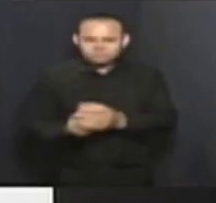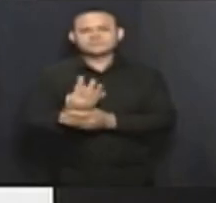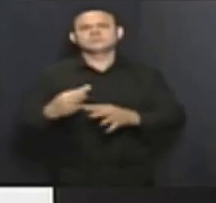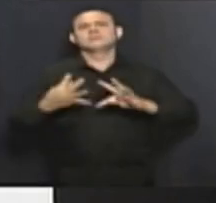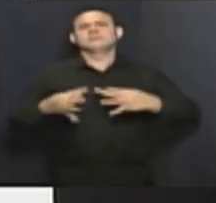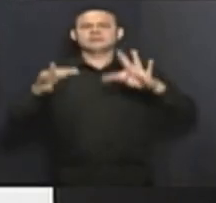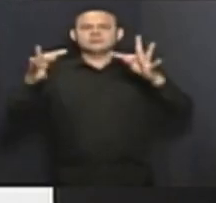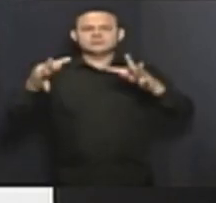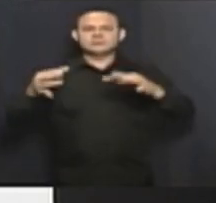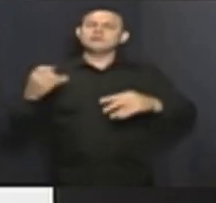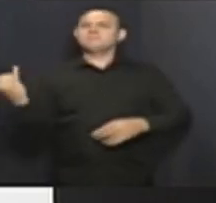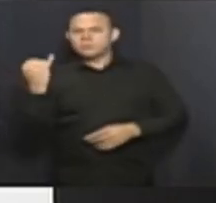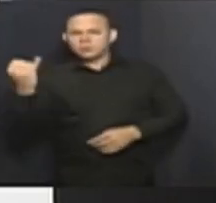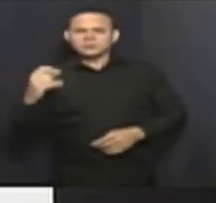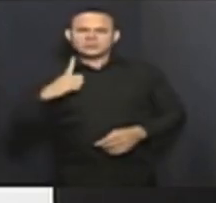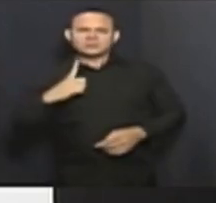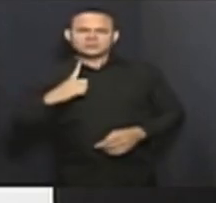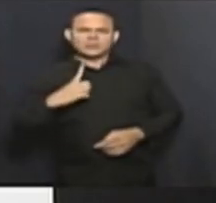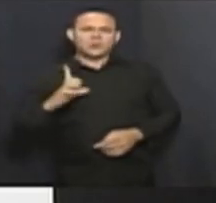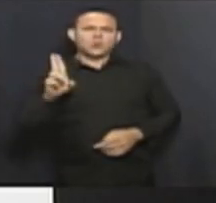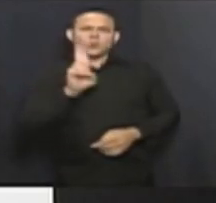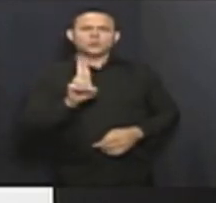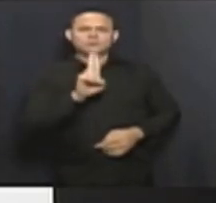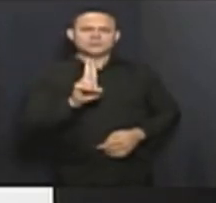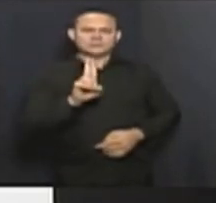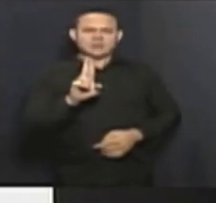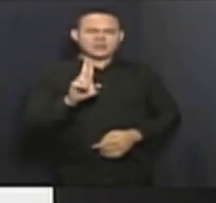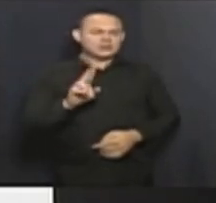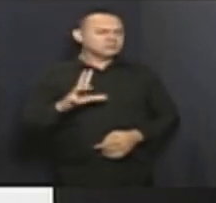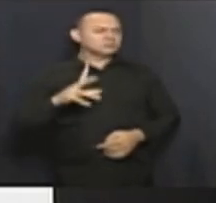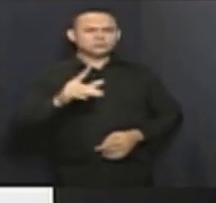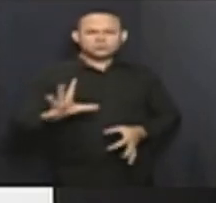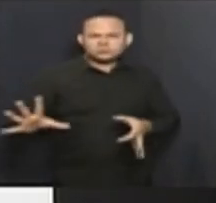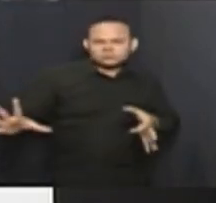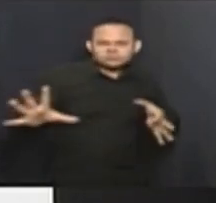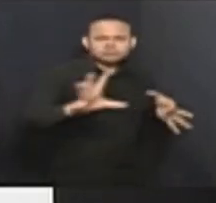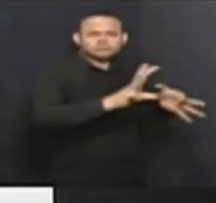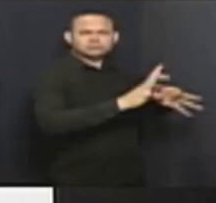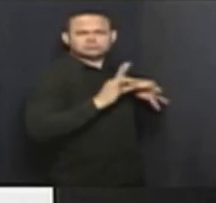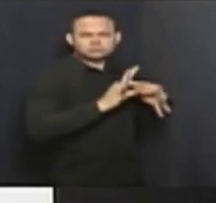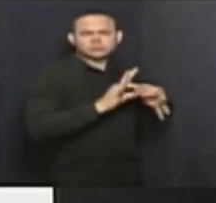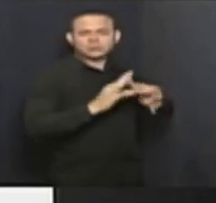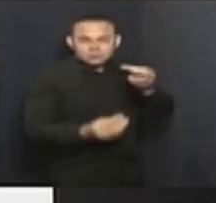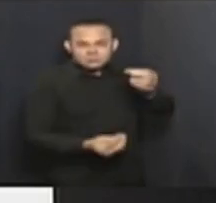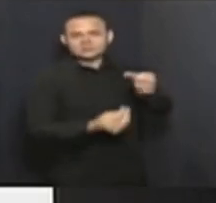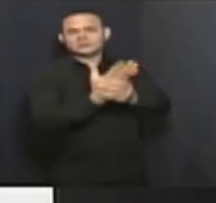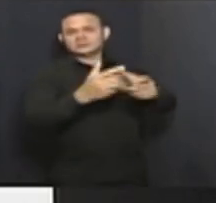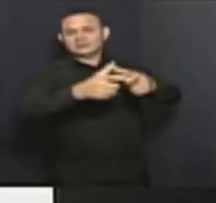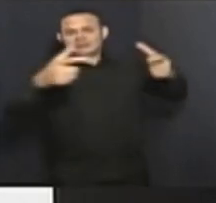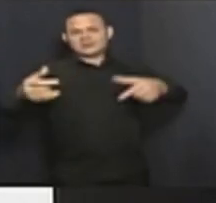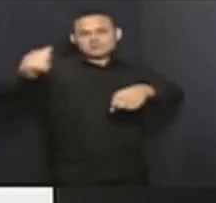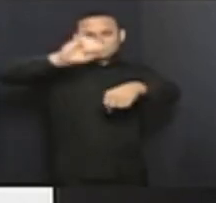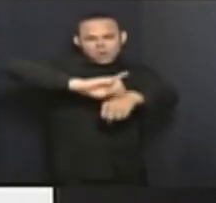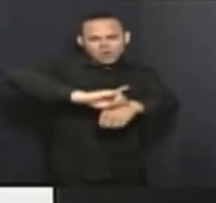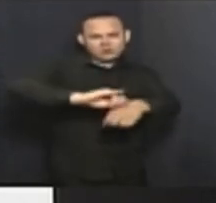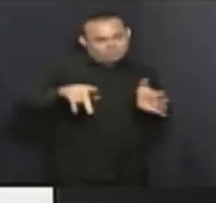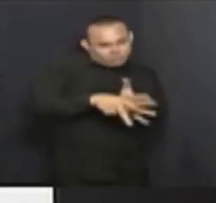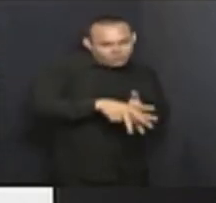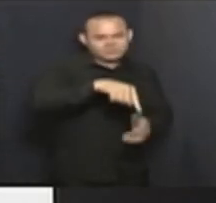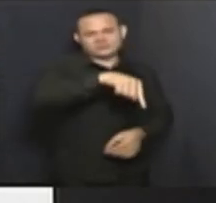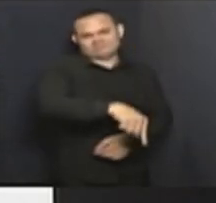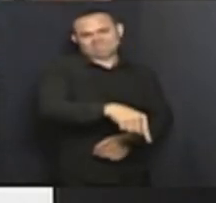unir as universidades aqui e construir um grande pólo de tecnologia de informática em mato grosso do sul como